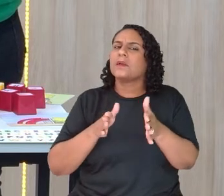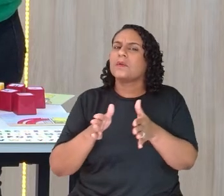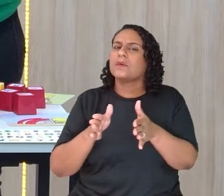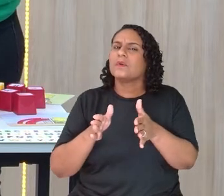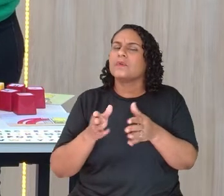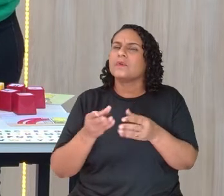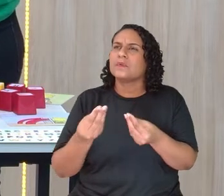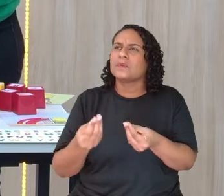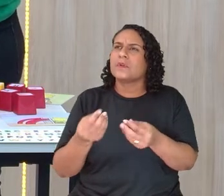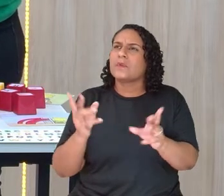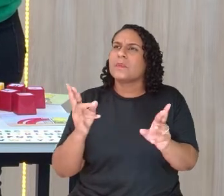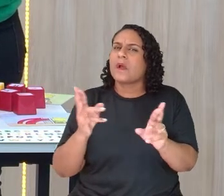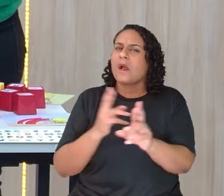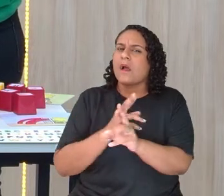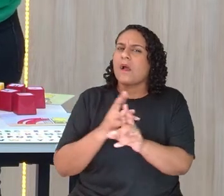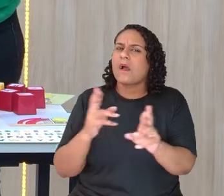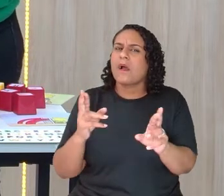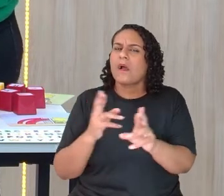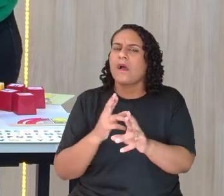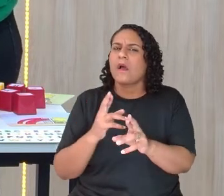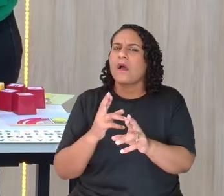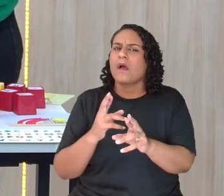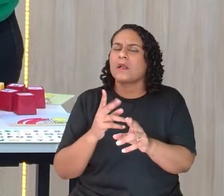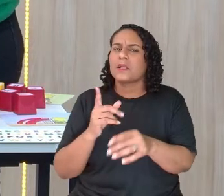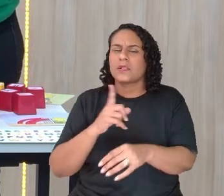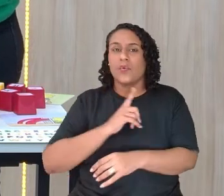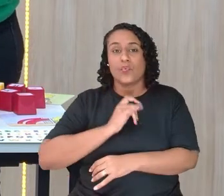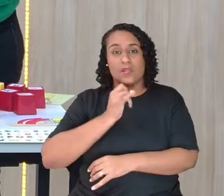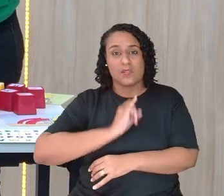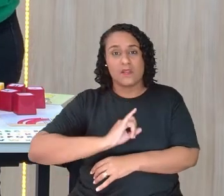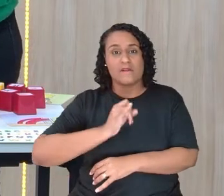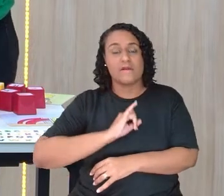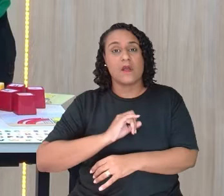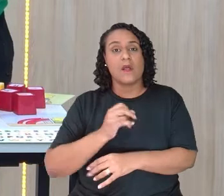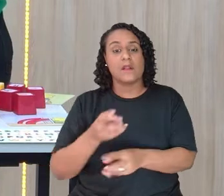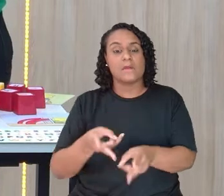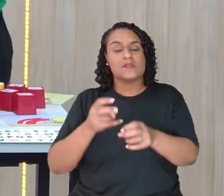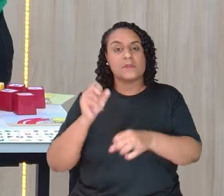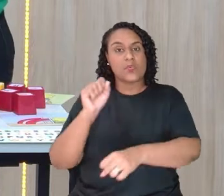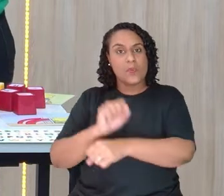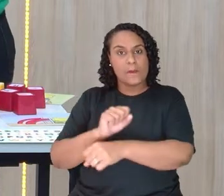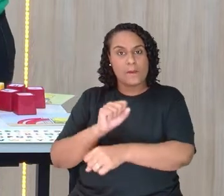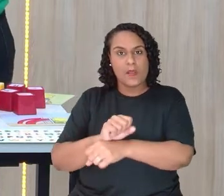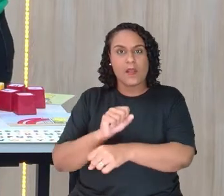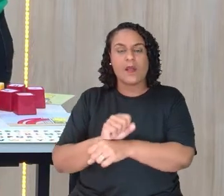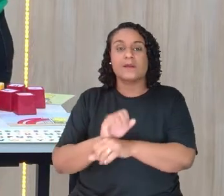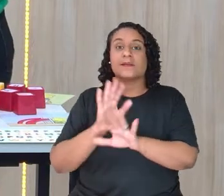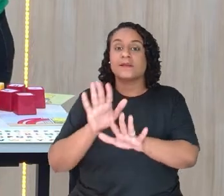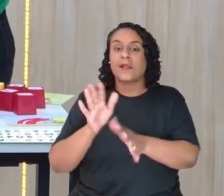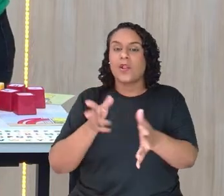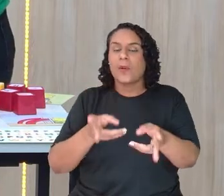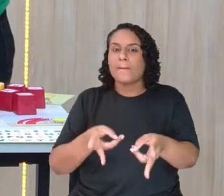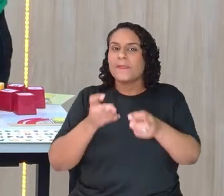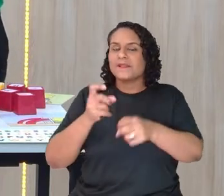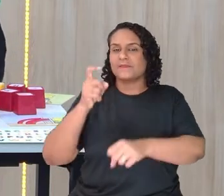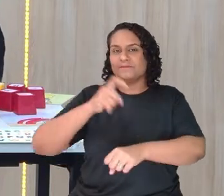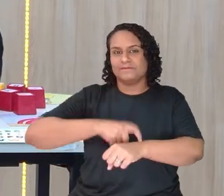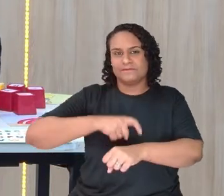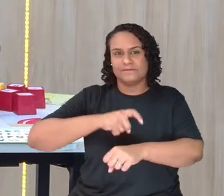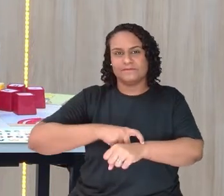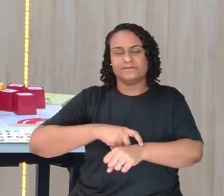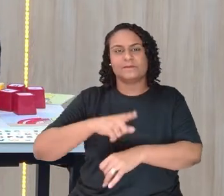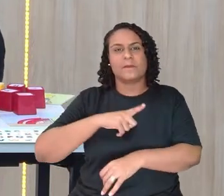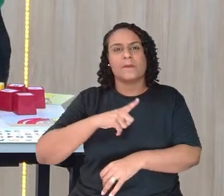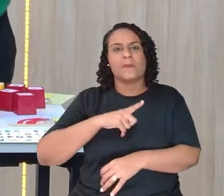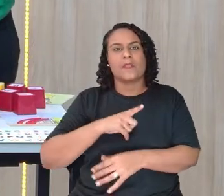ele começa a fazer relação que esse intervalo é uma pausa. Então, ele já está percebendo, naquela orientação temporal, que